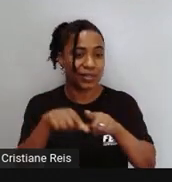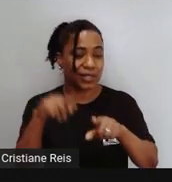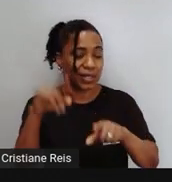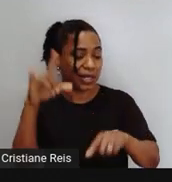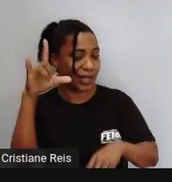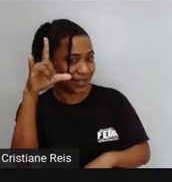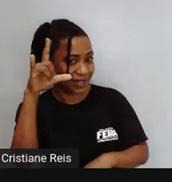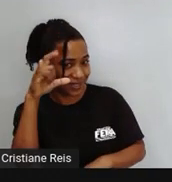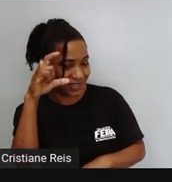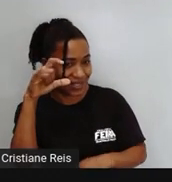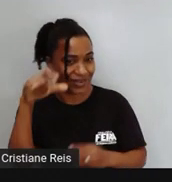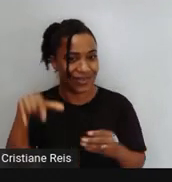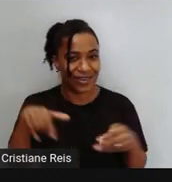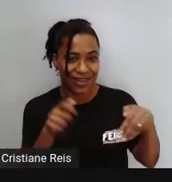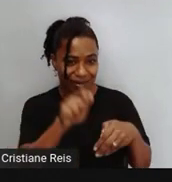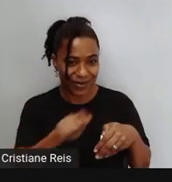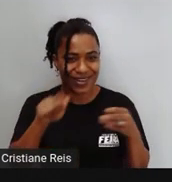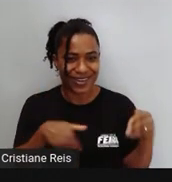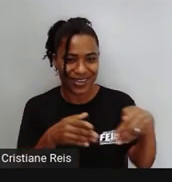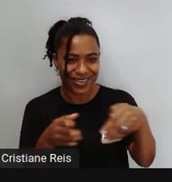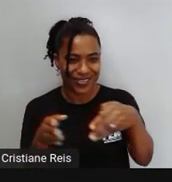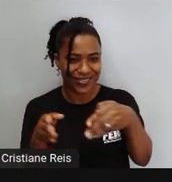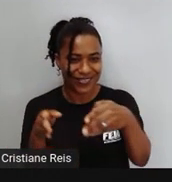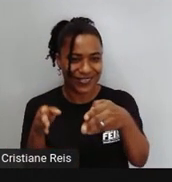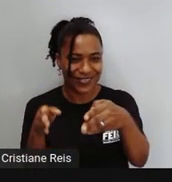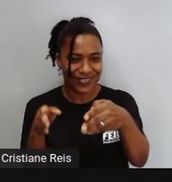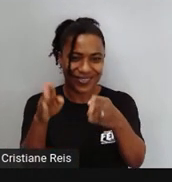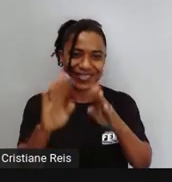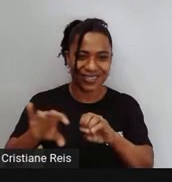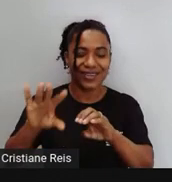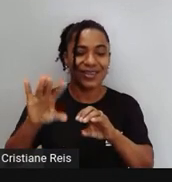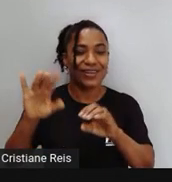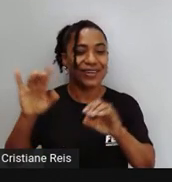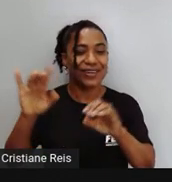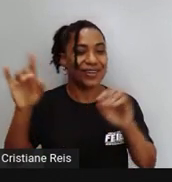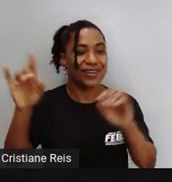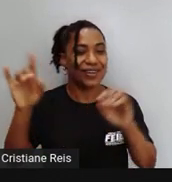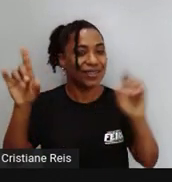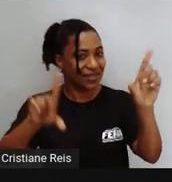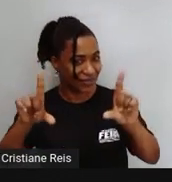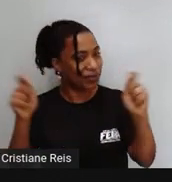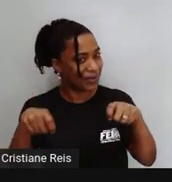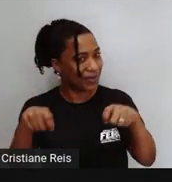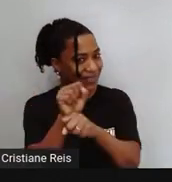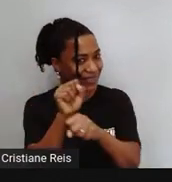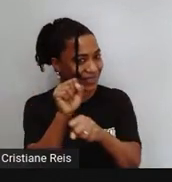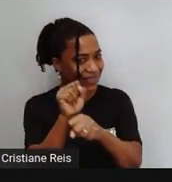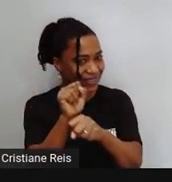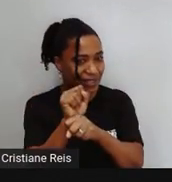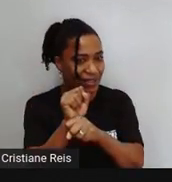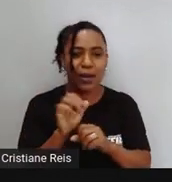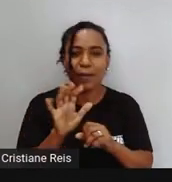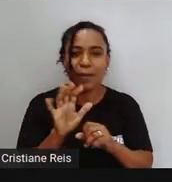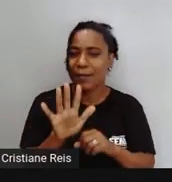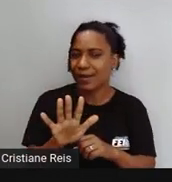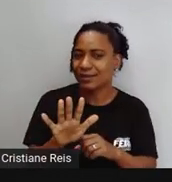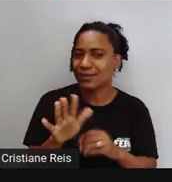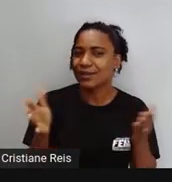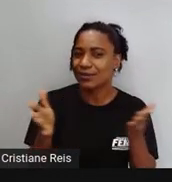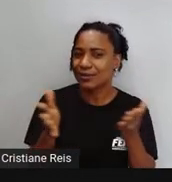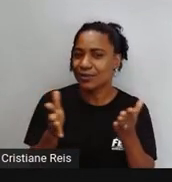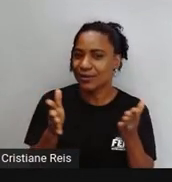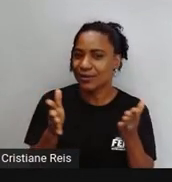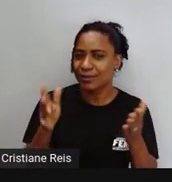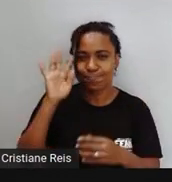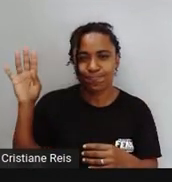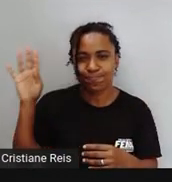@caminhosdaeducaçãotv. Fico aguardando. E vamos concluir a nossa aula de hoje fazendo uma reflexão sobre esta